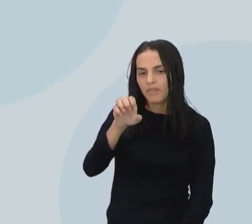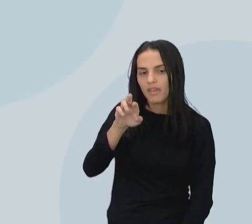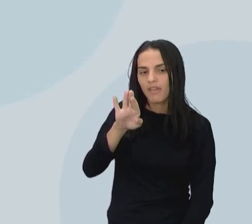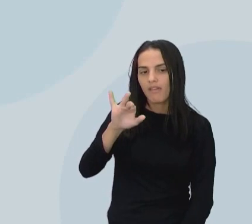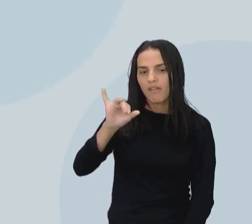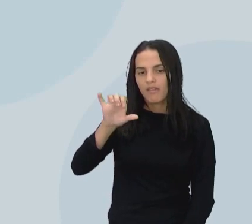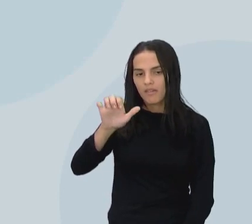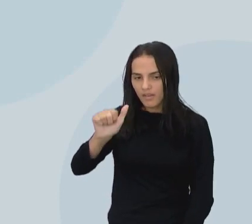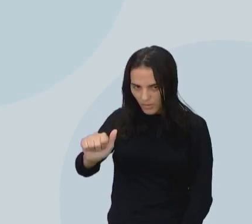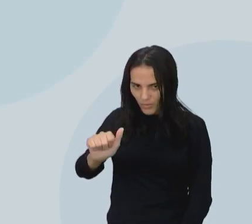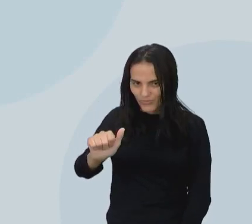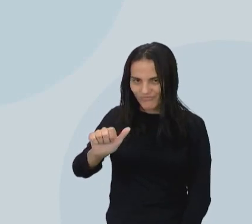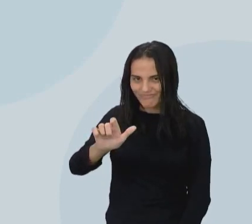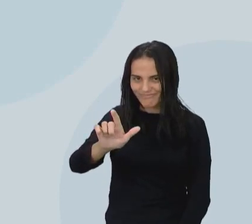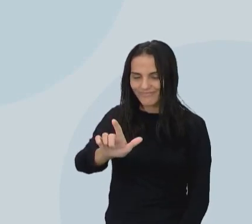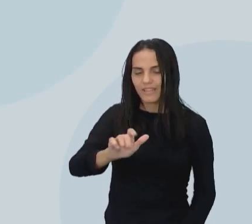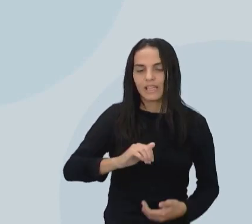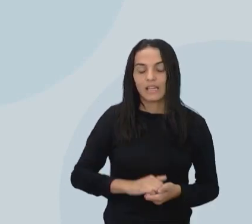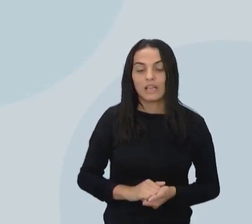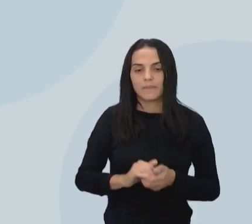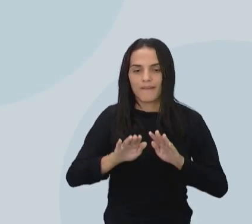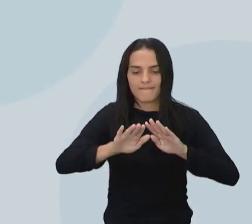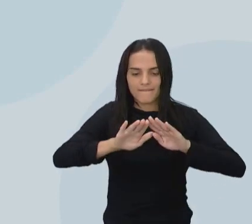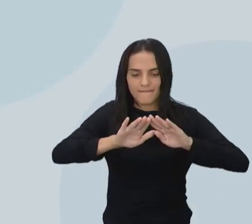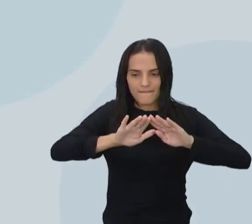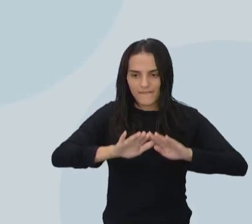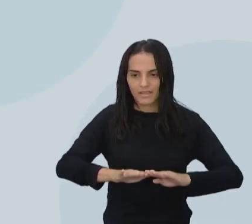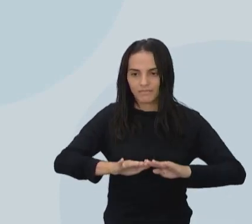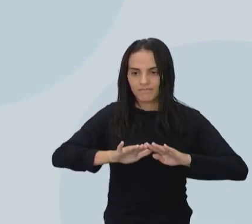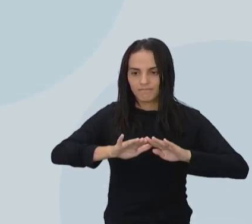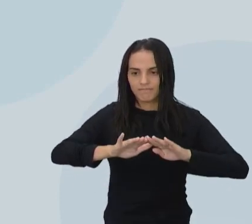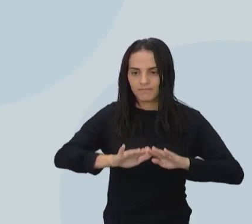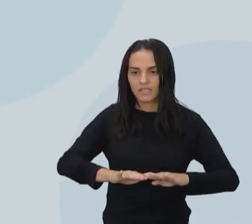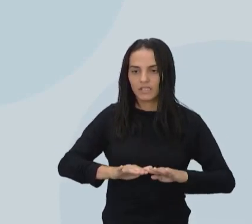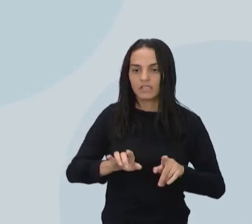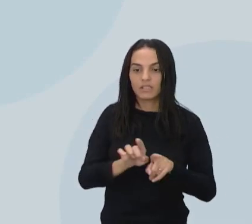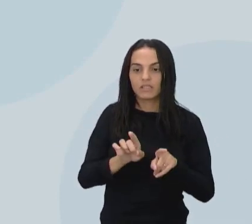de fricção, que é usado para friccionar, né? Também ele era